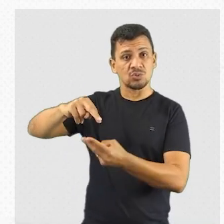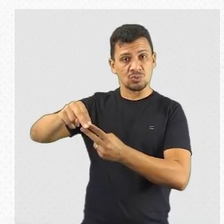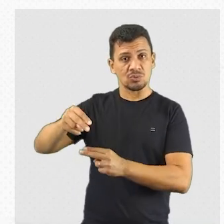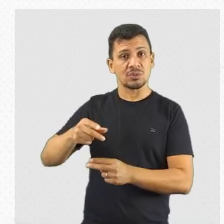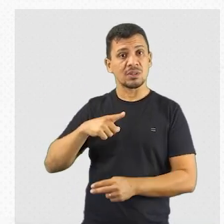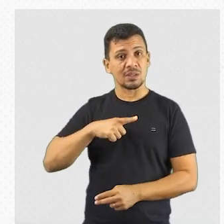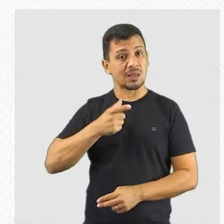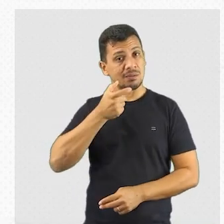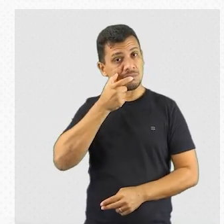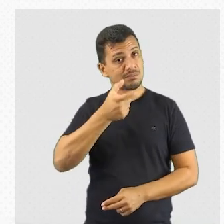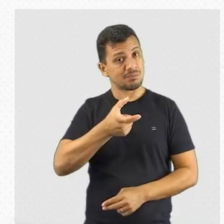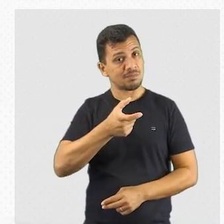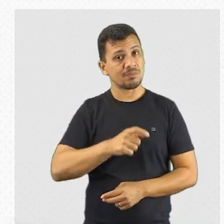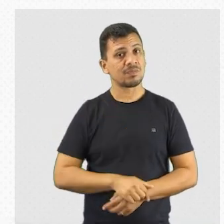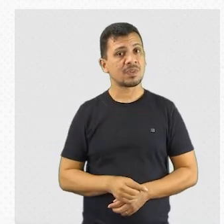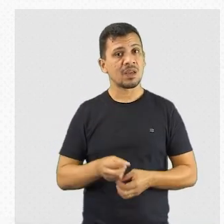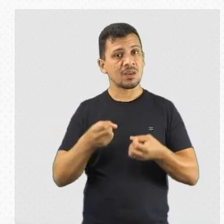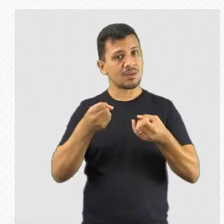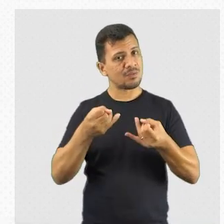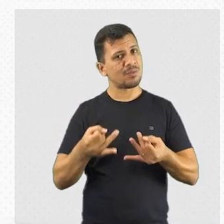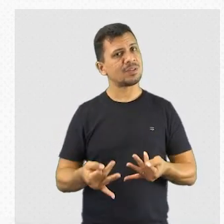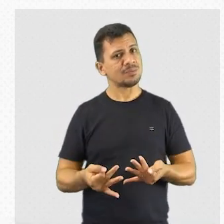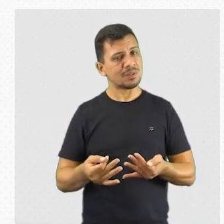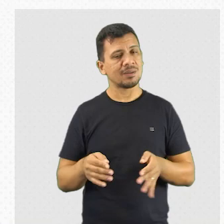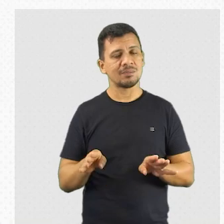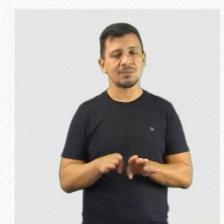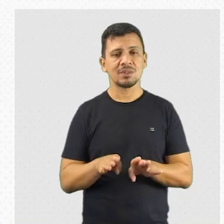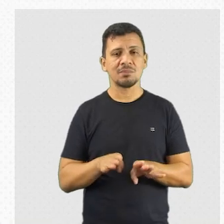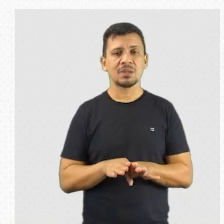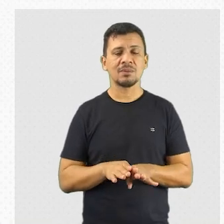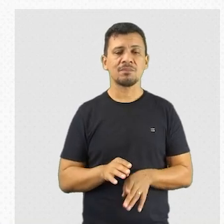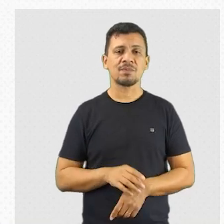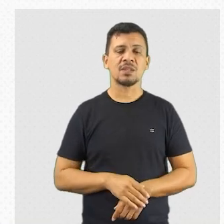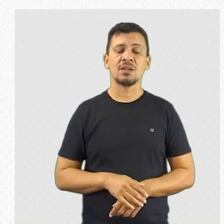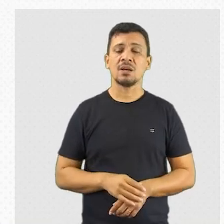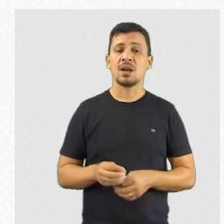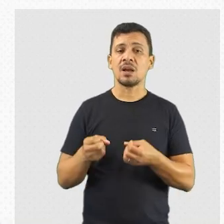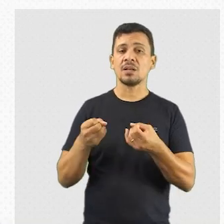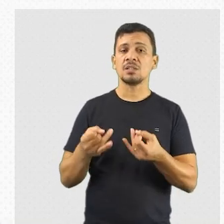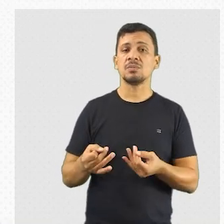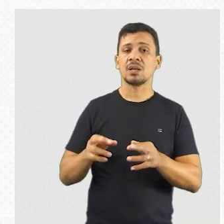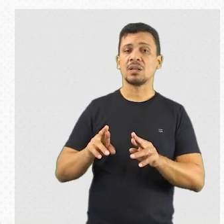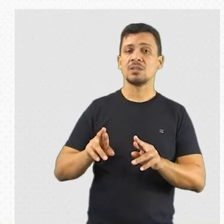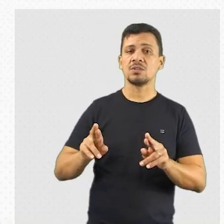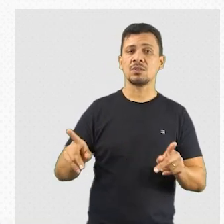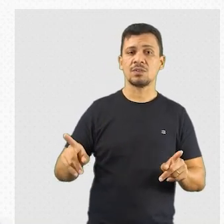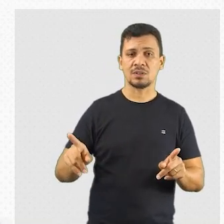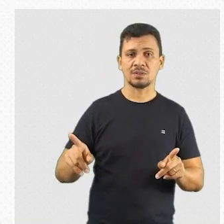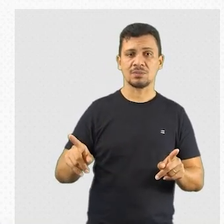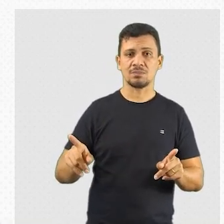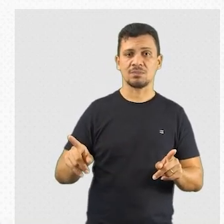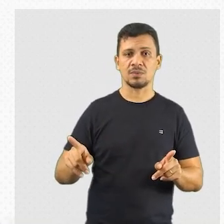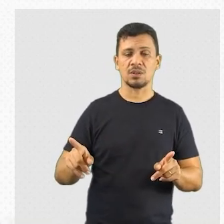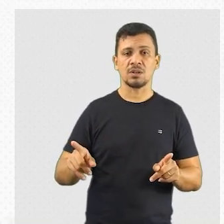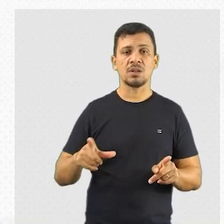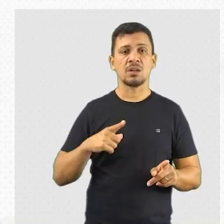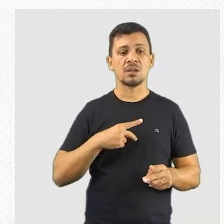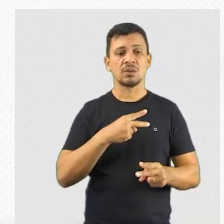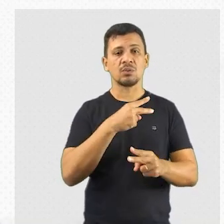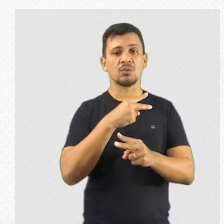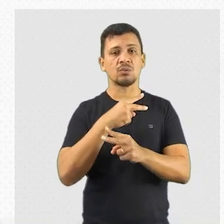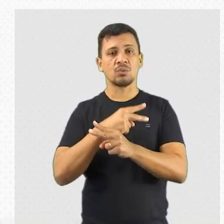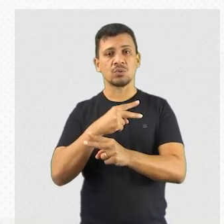interesse, tá? Então a gente vai falar um pouquinho sobre isso e vai falar um pouquinho também sobre essa diferença aí que estão os nossos